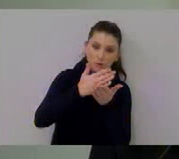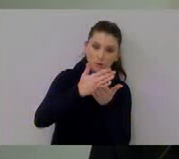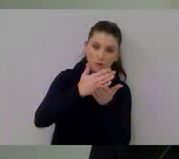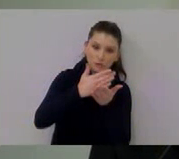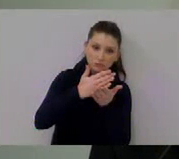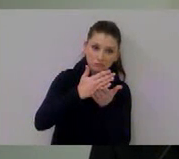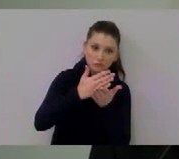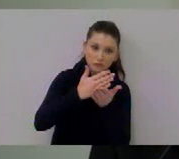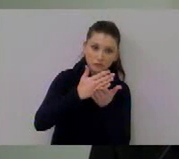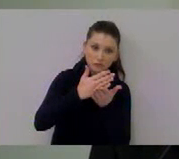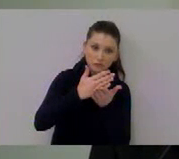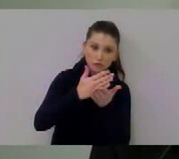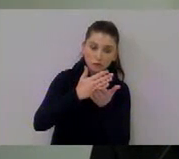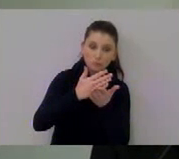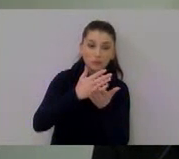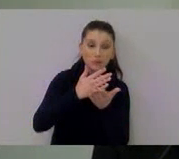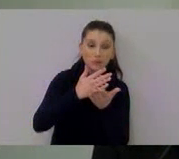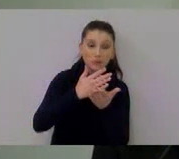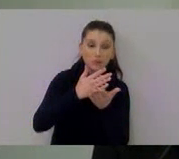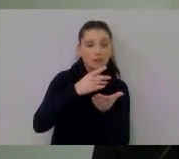dia